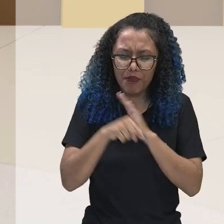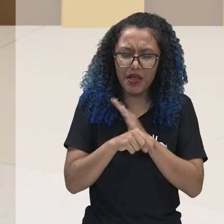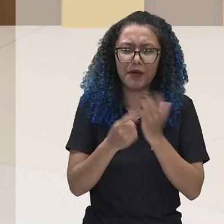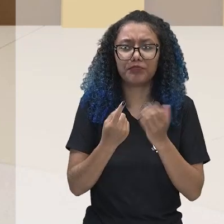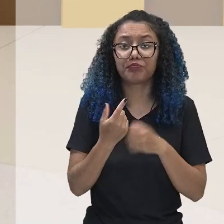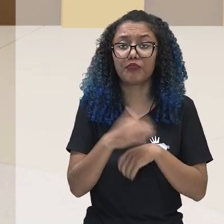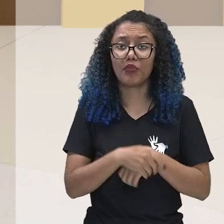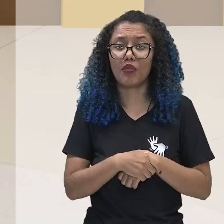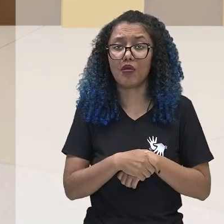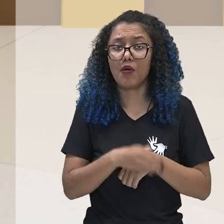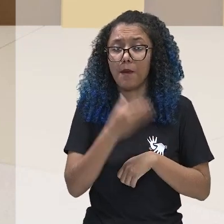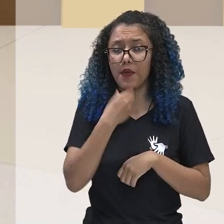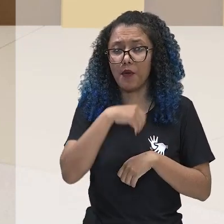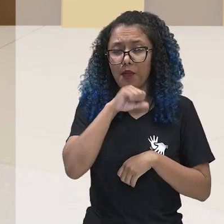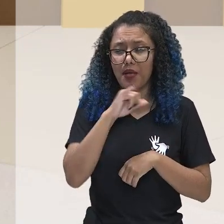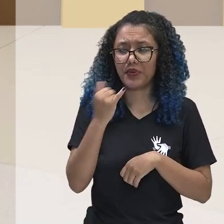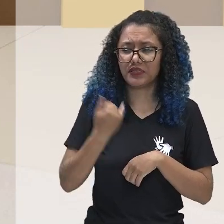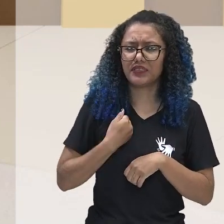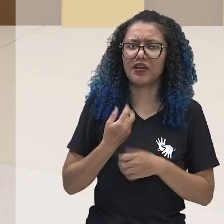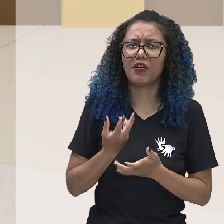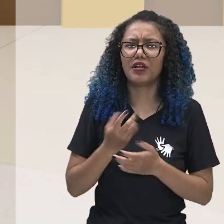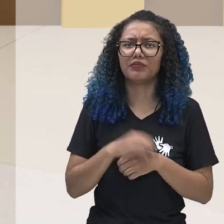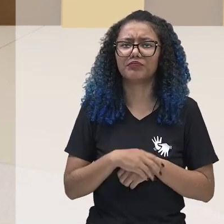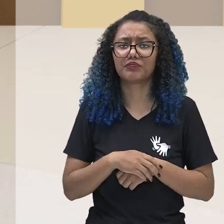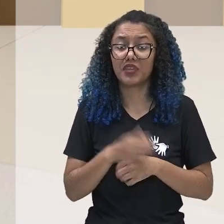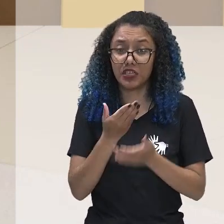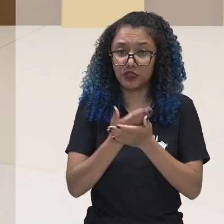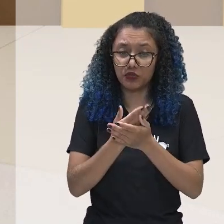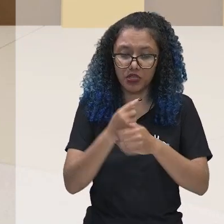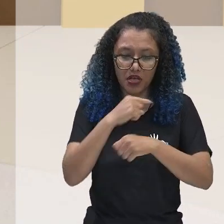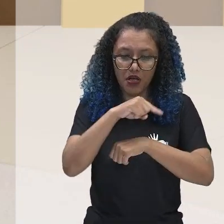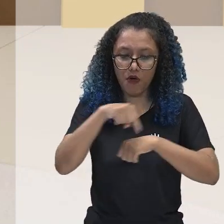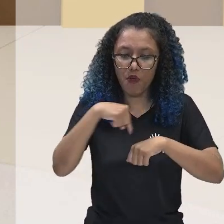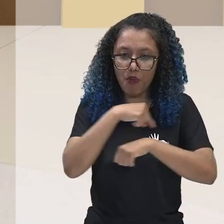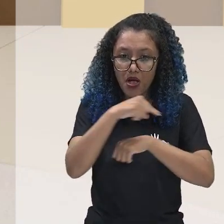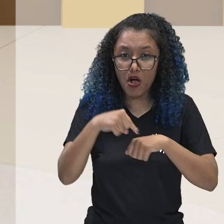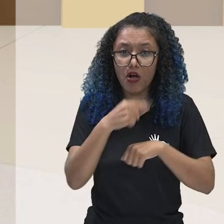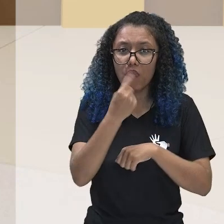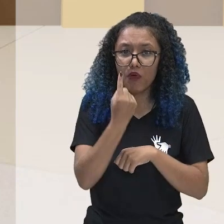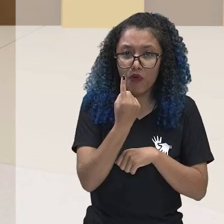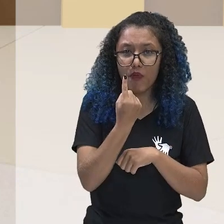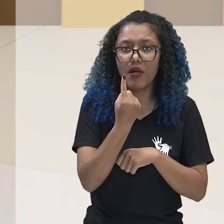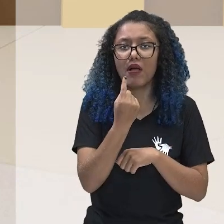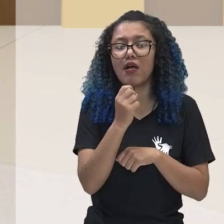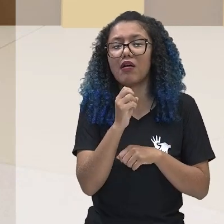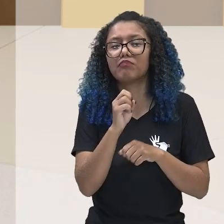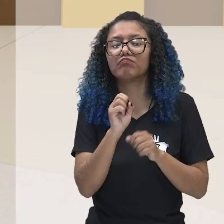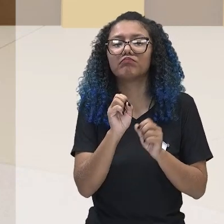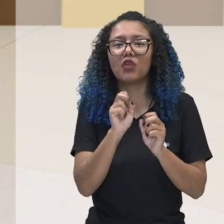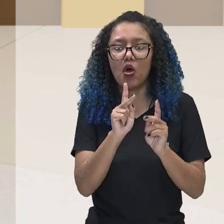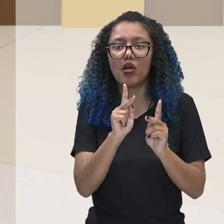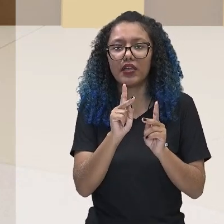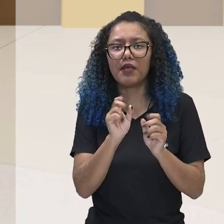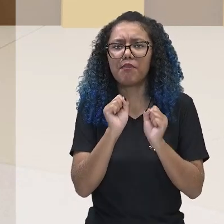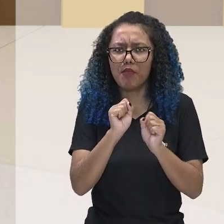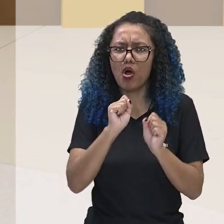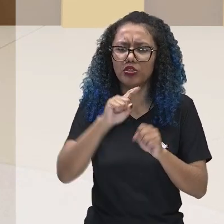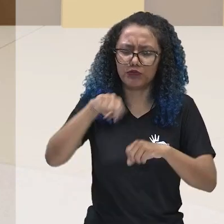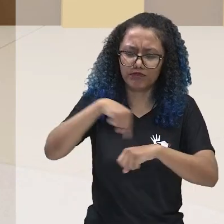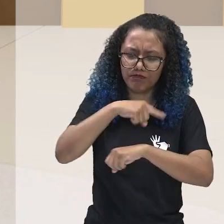disse a mim, meu filho, estude 1 hora a mais do que você passa na escola. Aquela 1 hora talvez que você